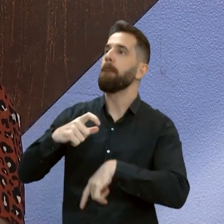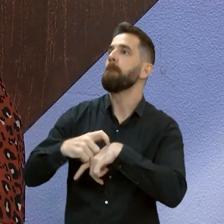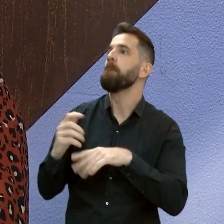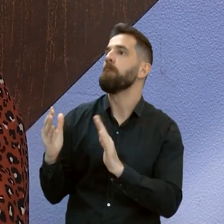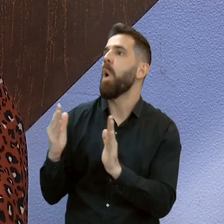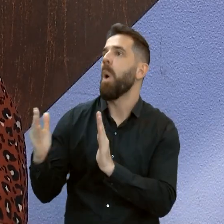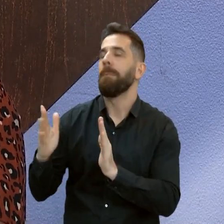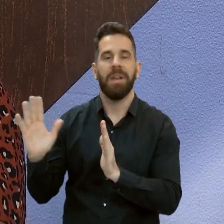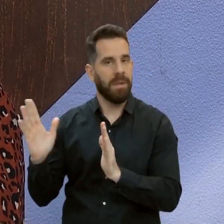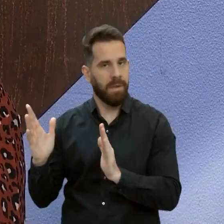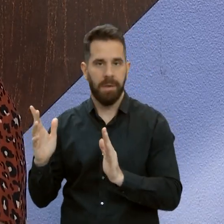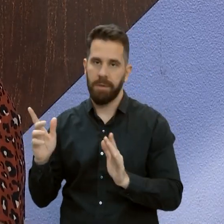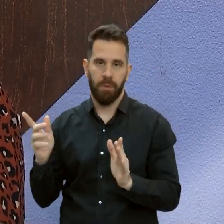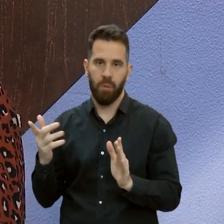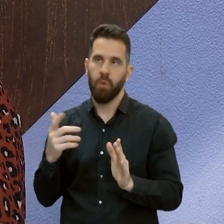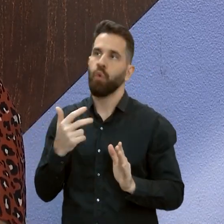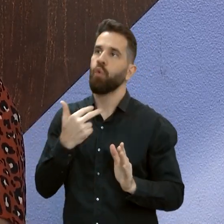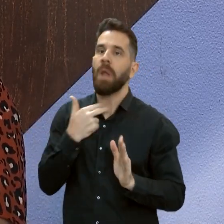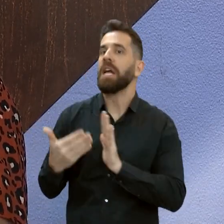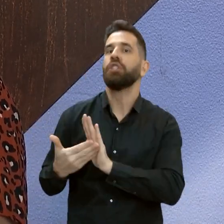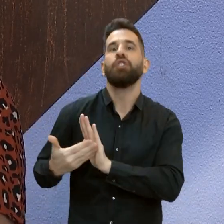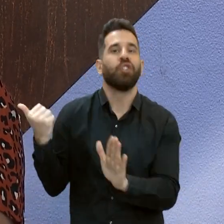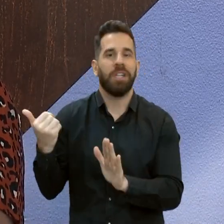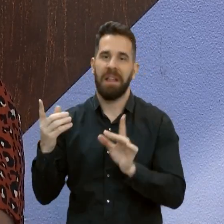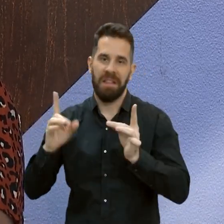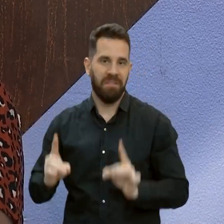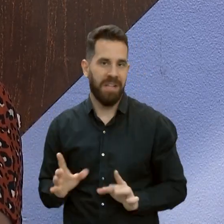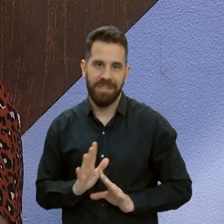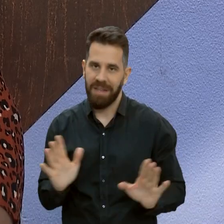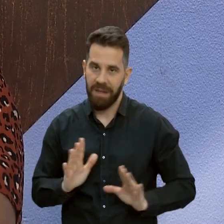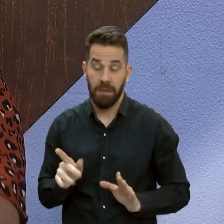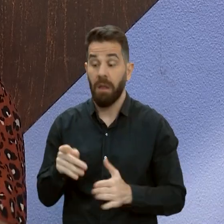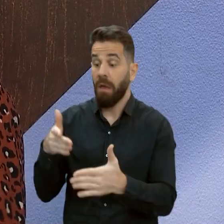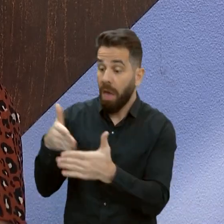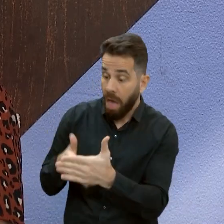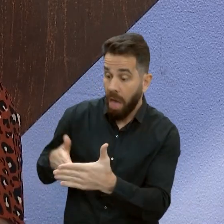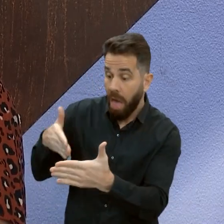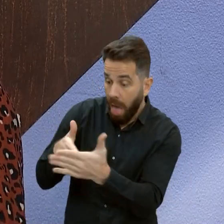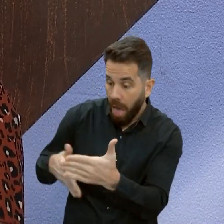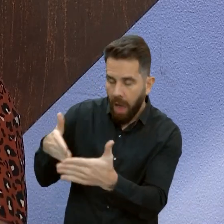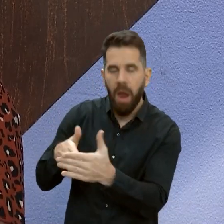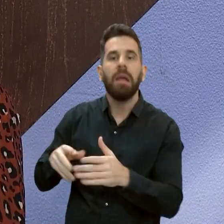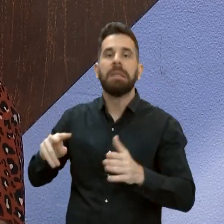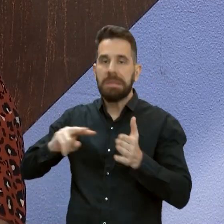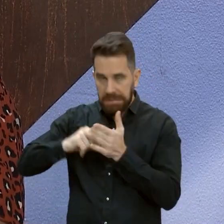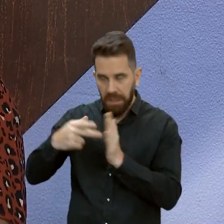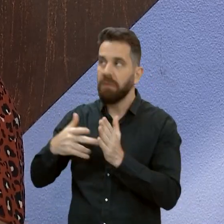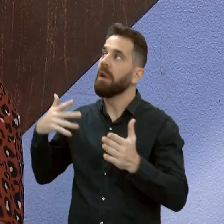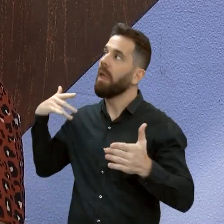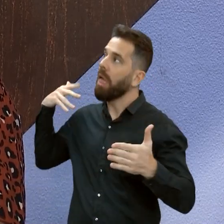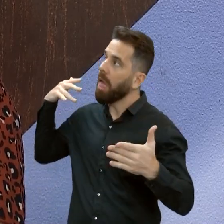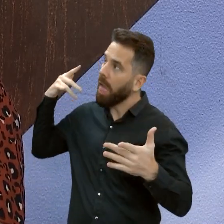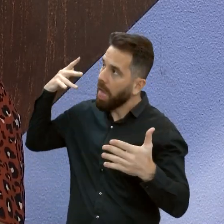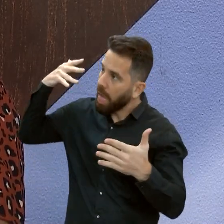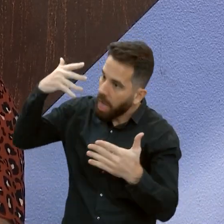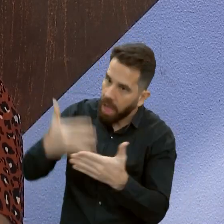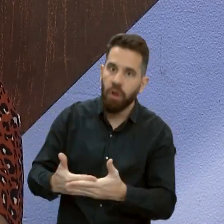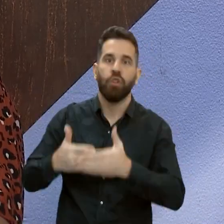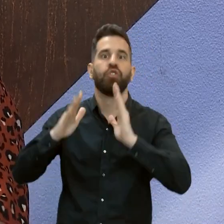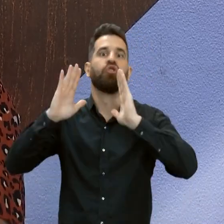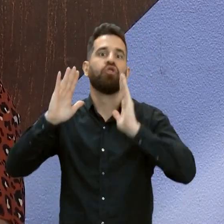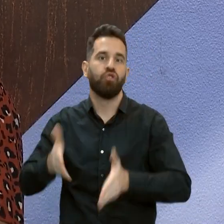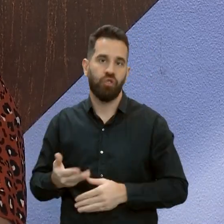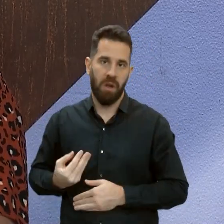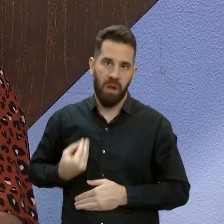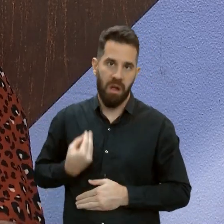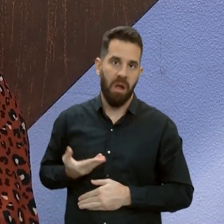como deixar de ter essa deficiência. Então, esse impedimento, ele vem de longa data para essa pessoa. Então,